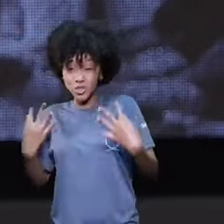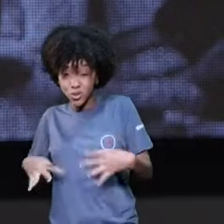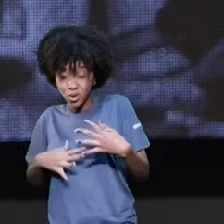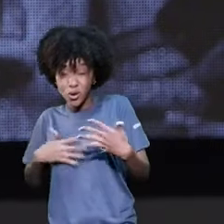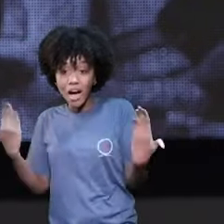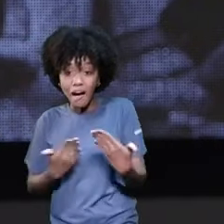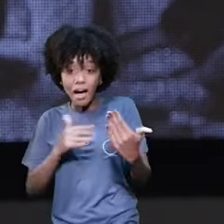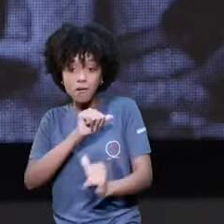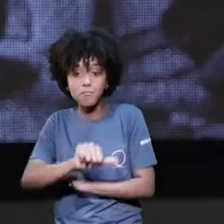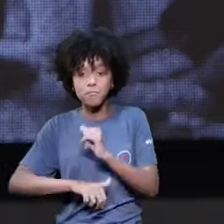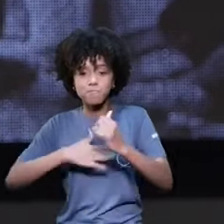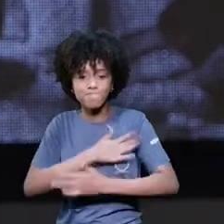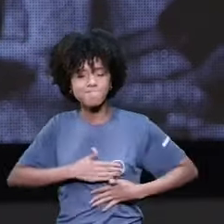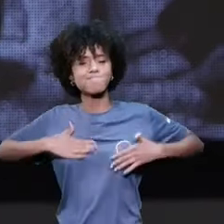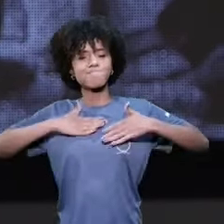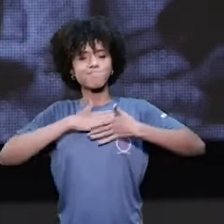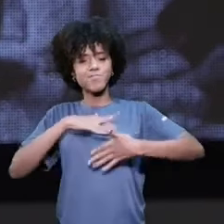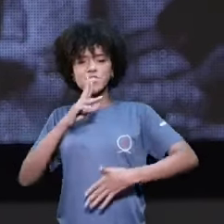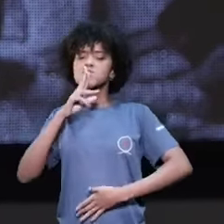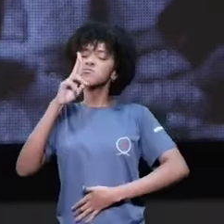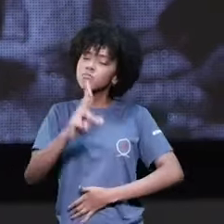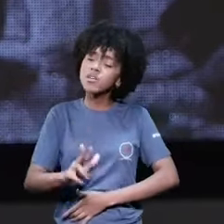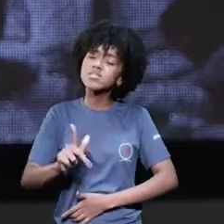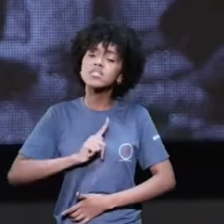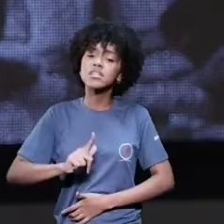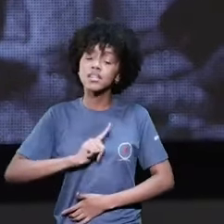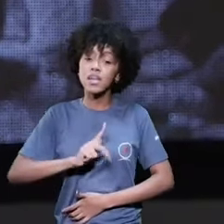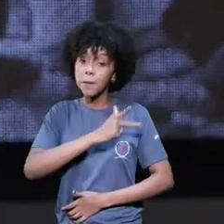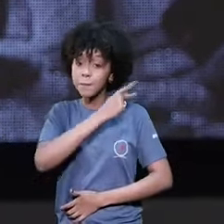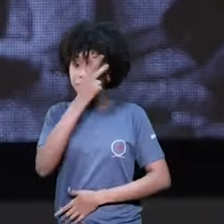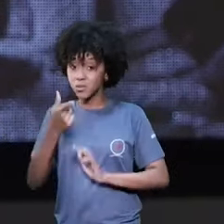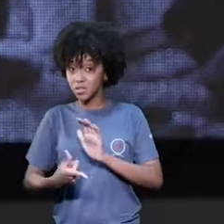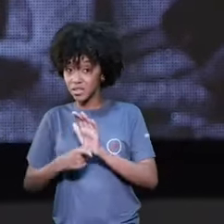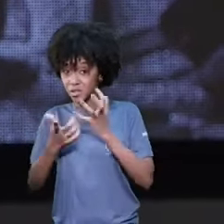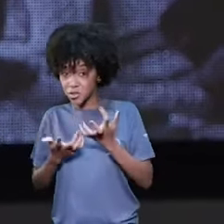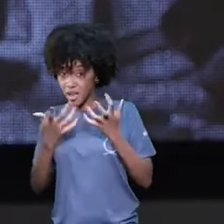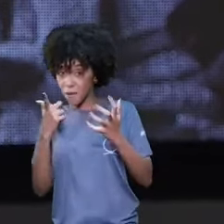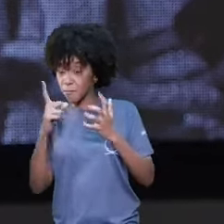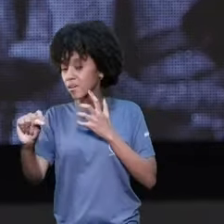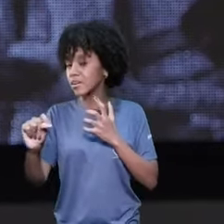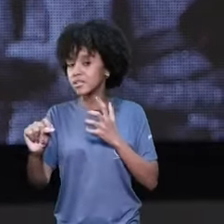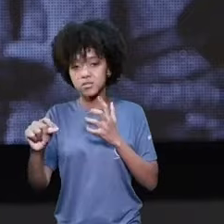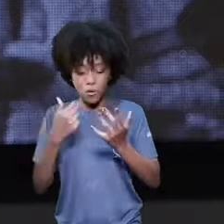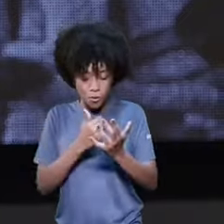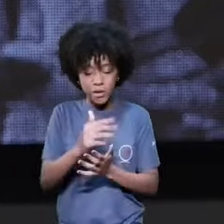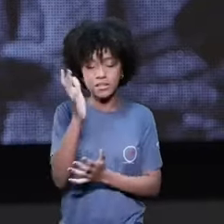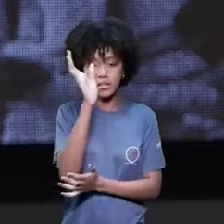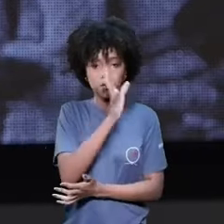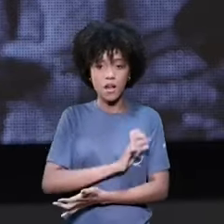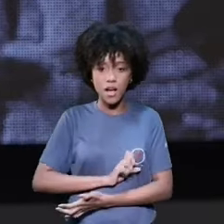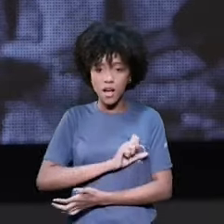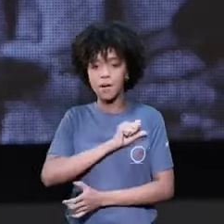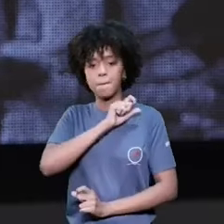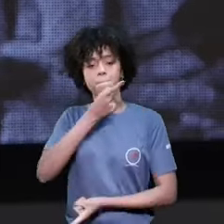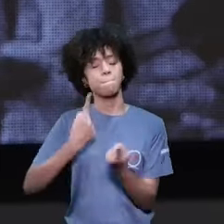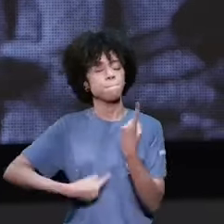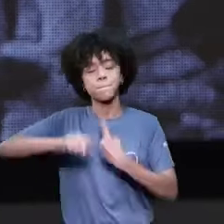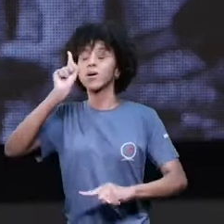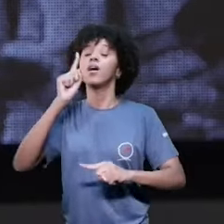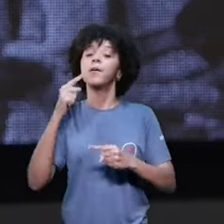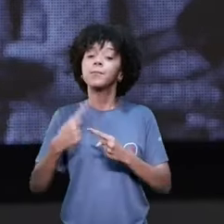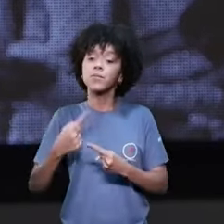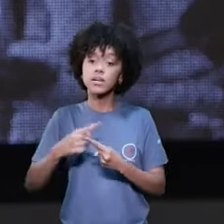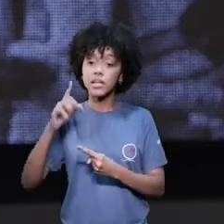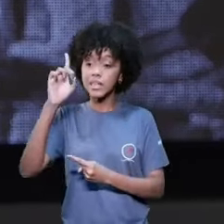o que era dúvida vai se tornando em resposta. Quem queria ir embora já começa a adorar, quem queria desistir começa a querer continuar, porque a